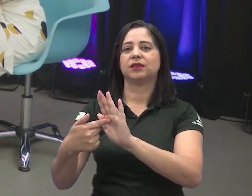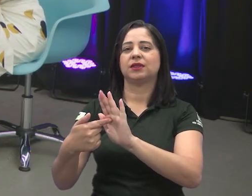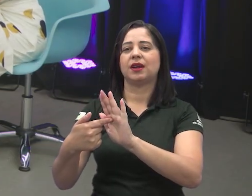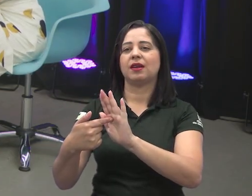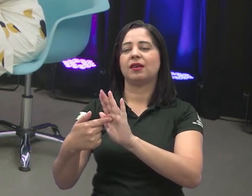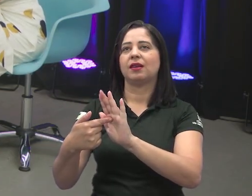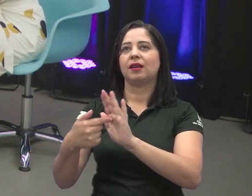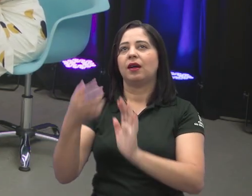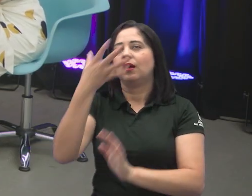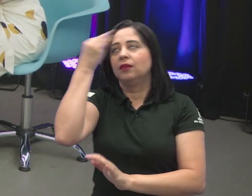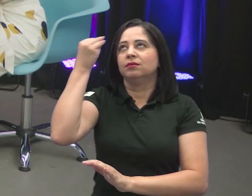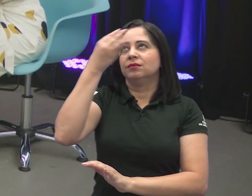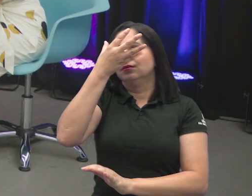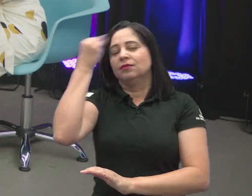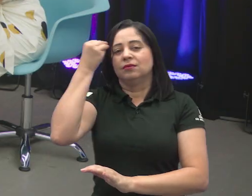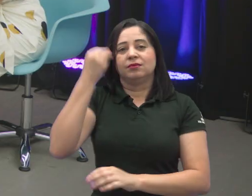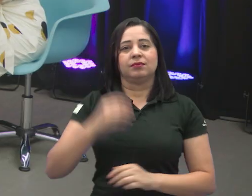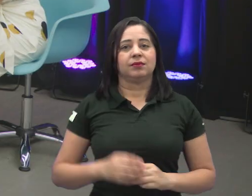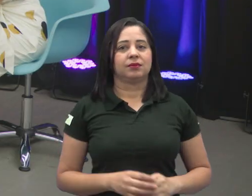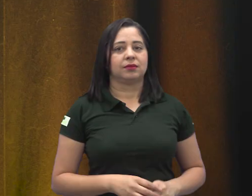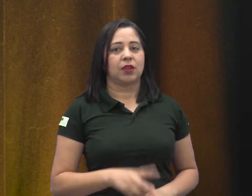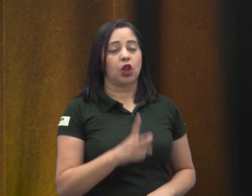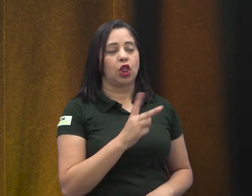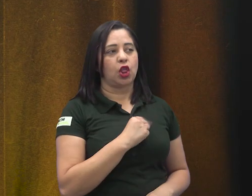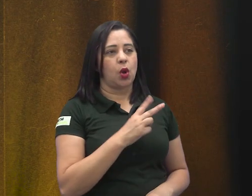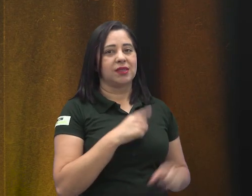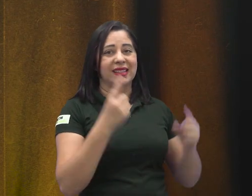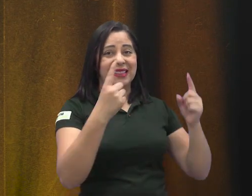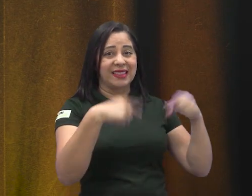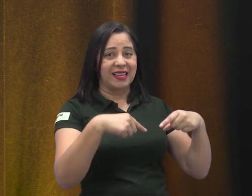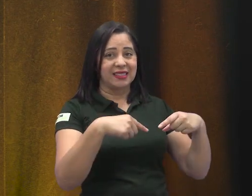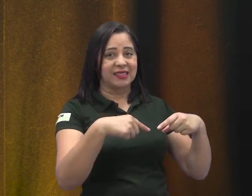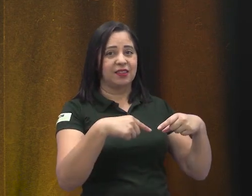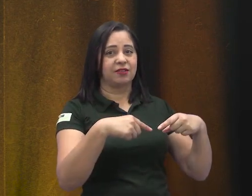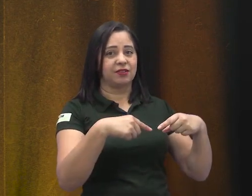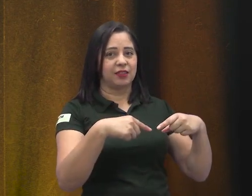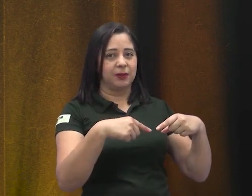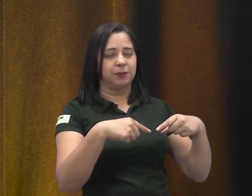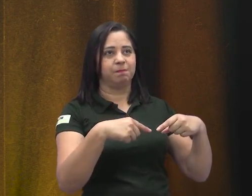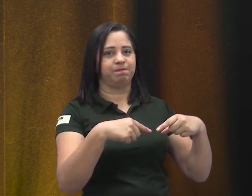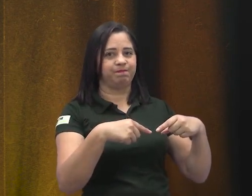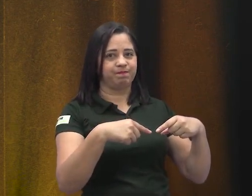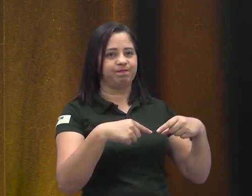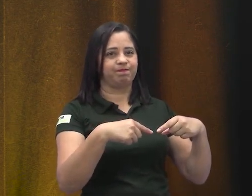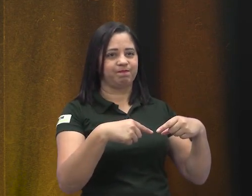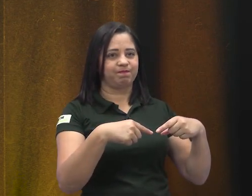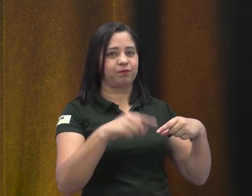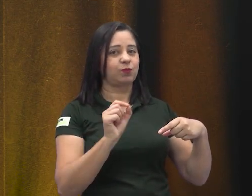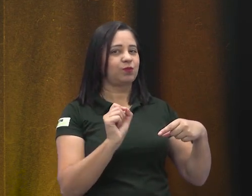na personagem? O maior desafio foi, está sendo também,